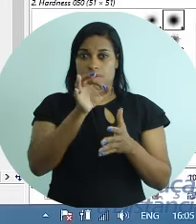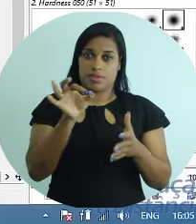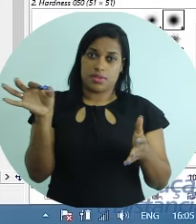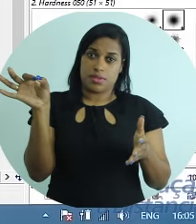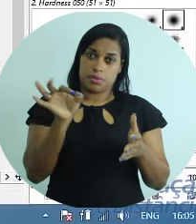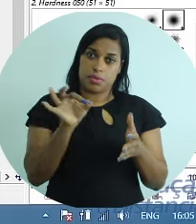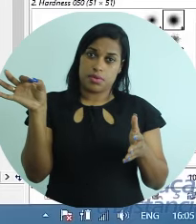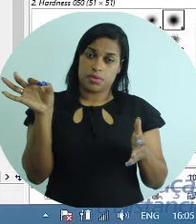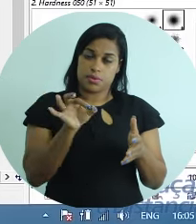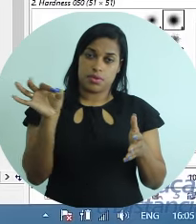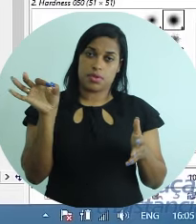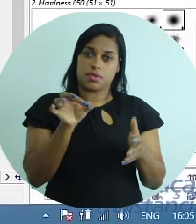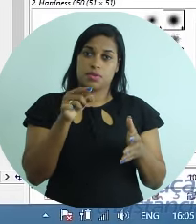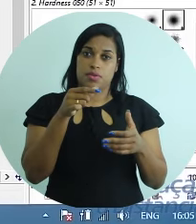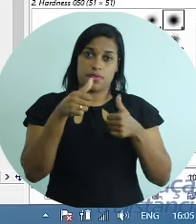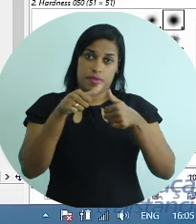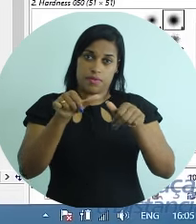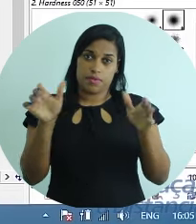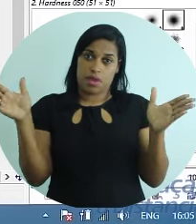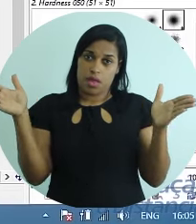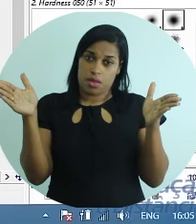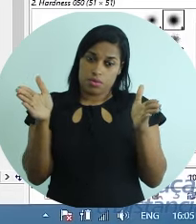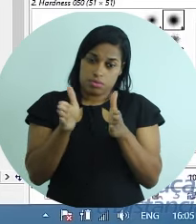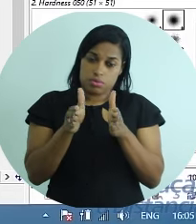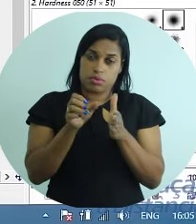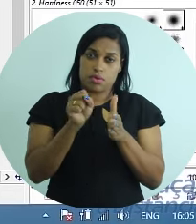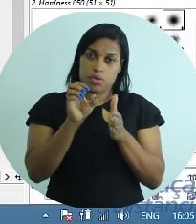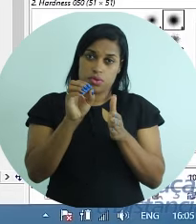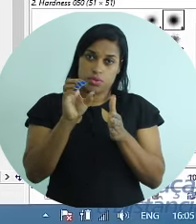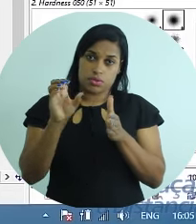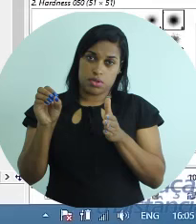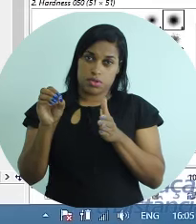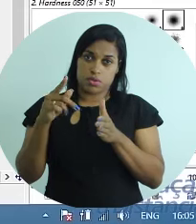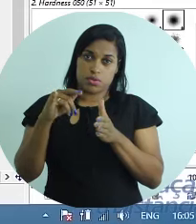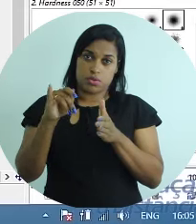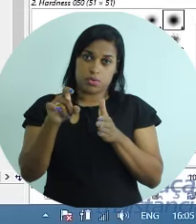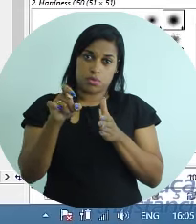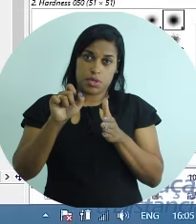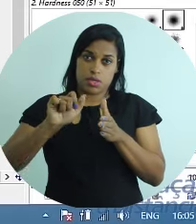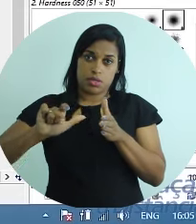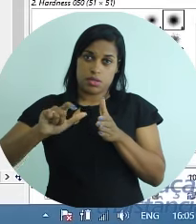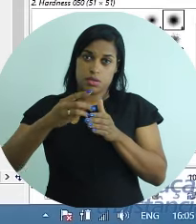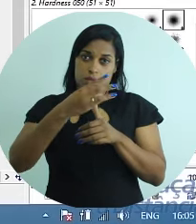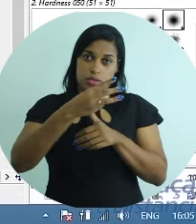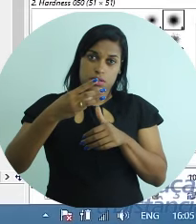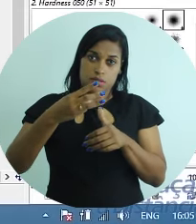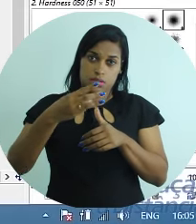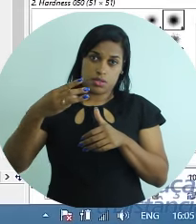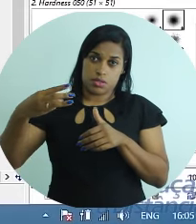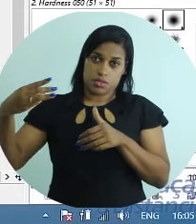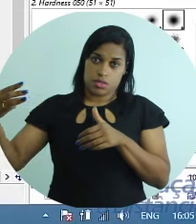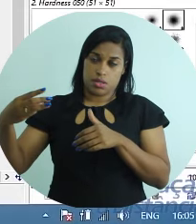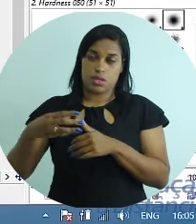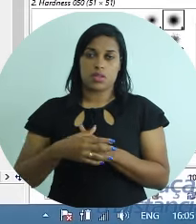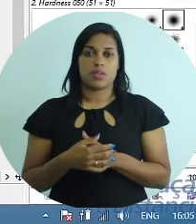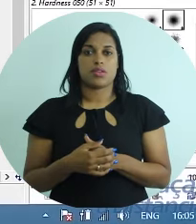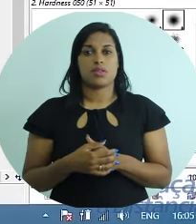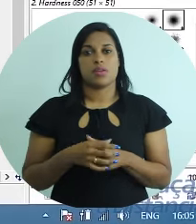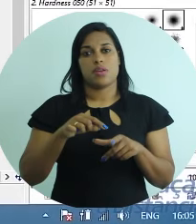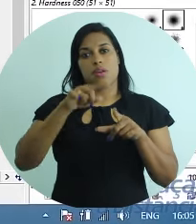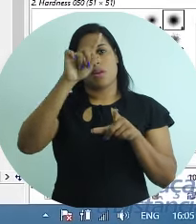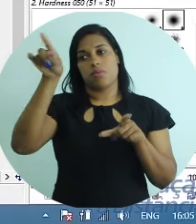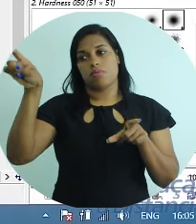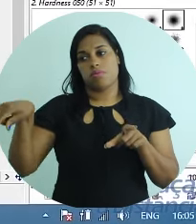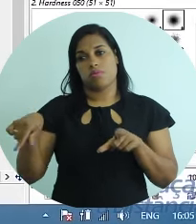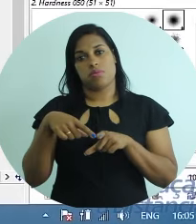do seu tamanho, repare que ela vai ficar aqui bem menor. Ela agora tem 800 pixels por 333. E ela tem um tamanho bem mais